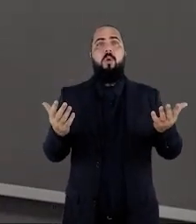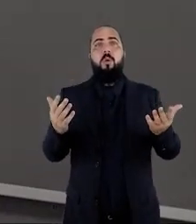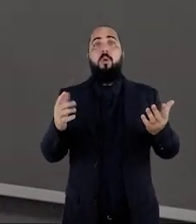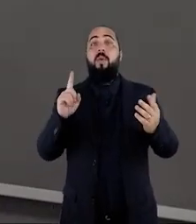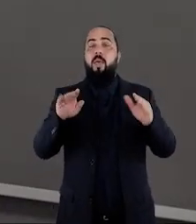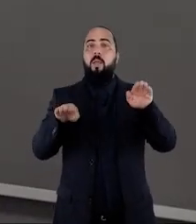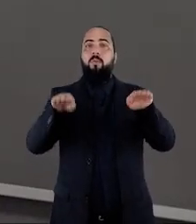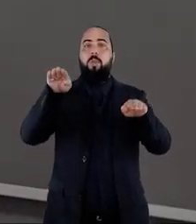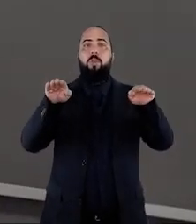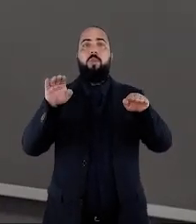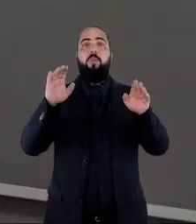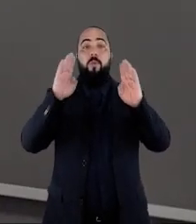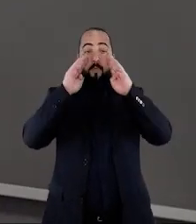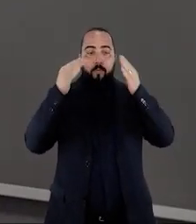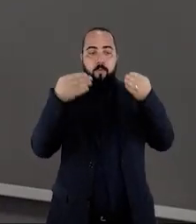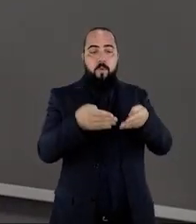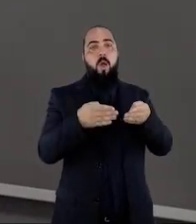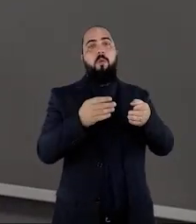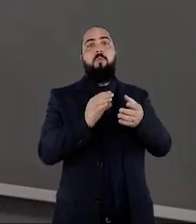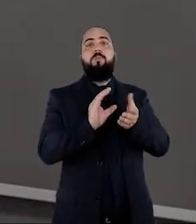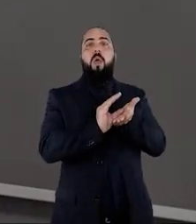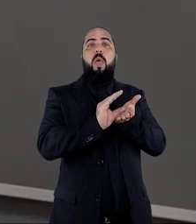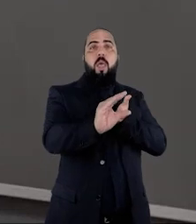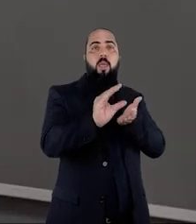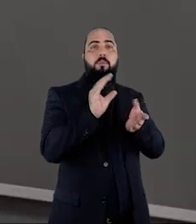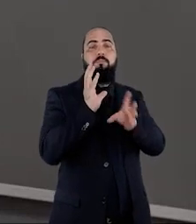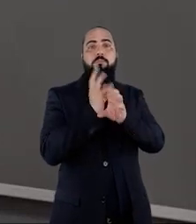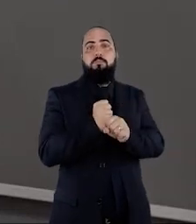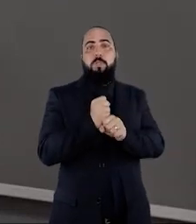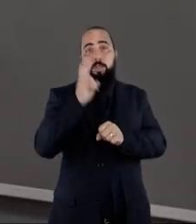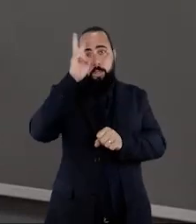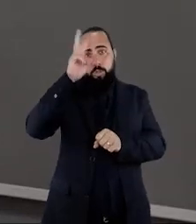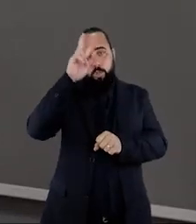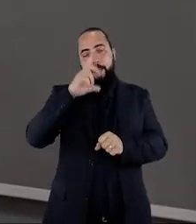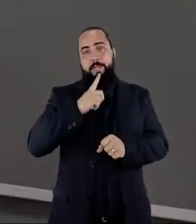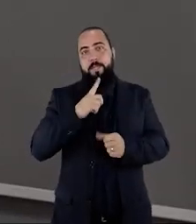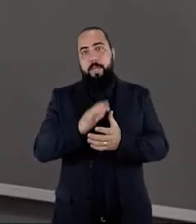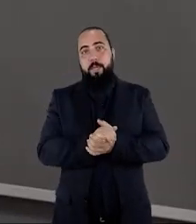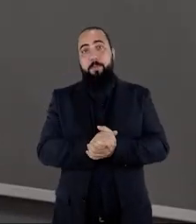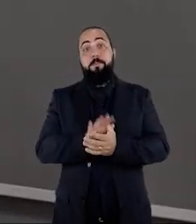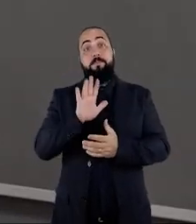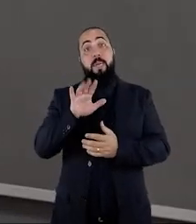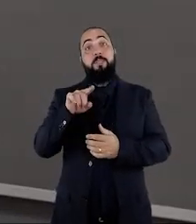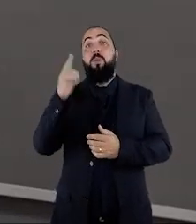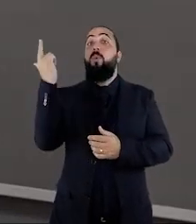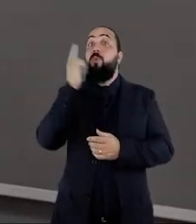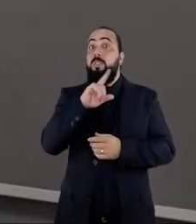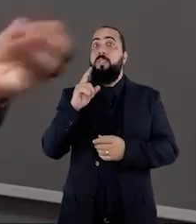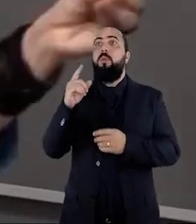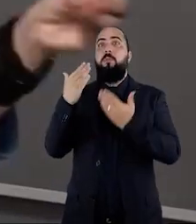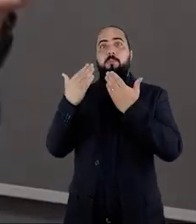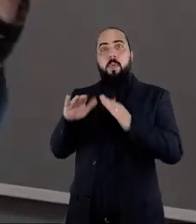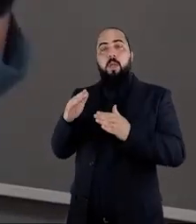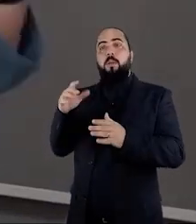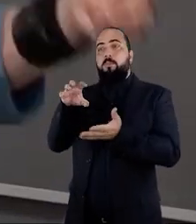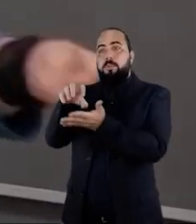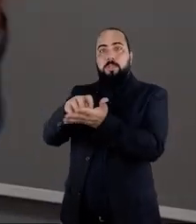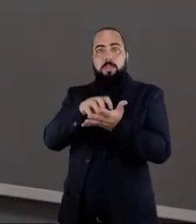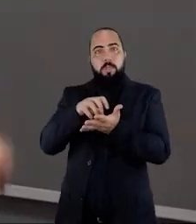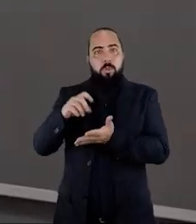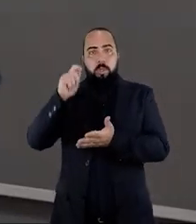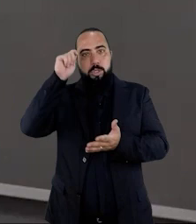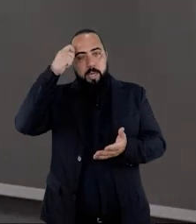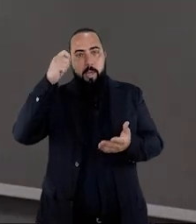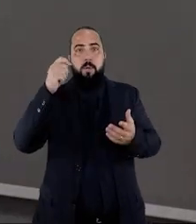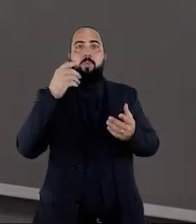fortemente desigual, com esse nível de concentração de renda, com essa história que ele tem. Não existe causa ganha para